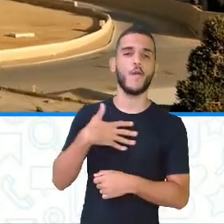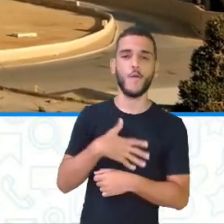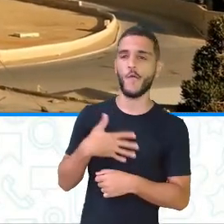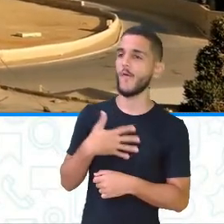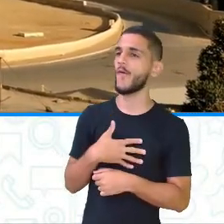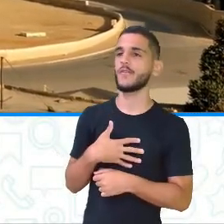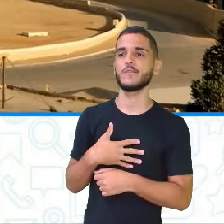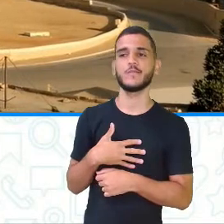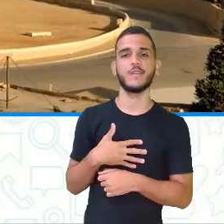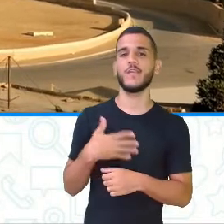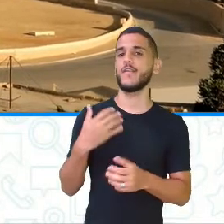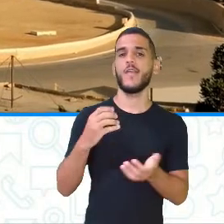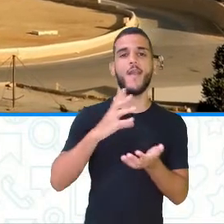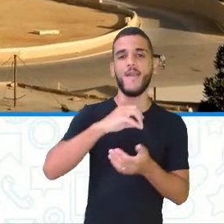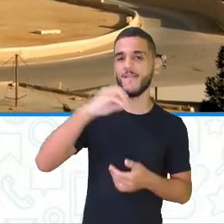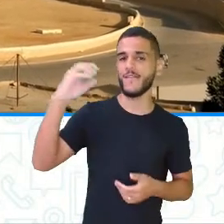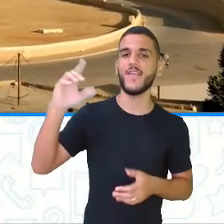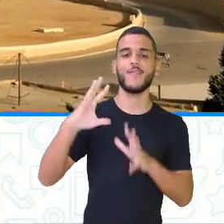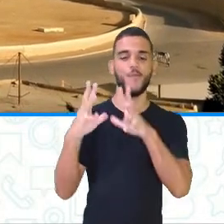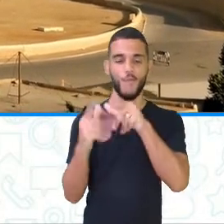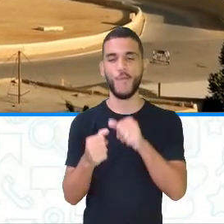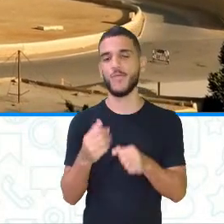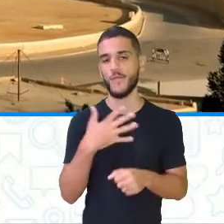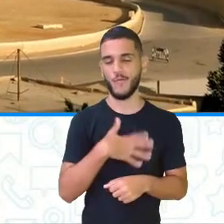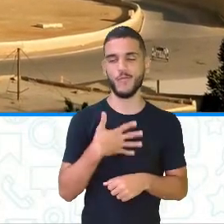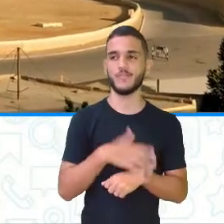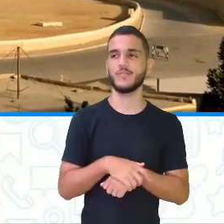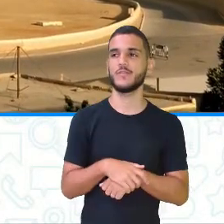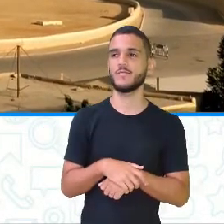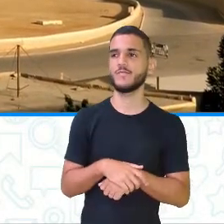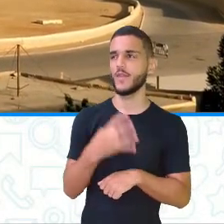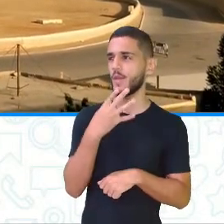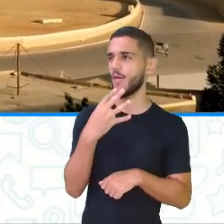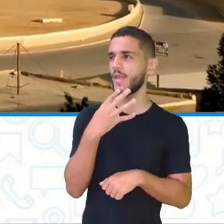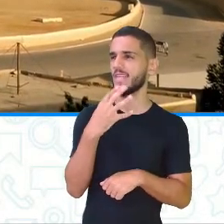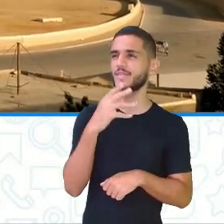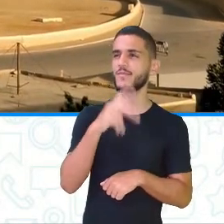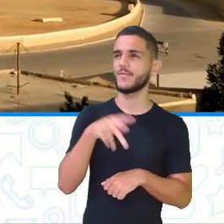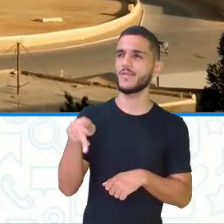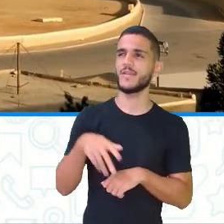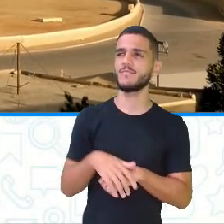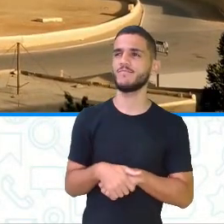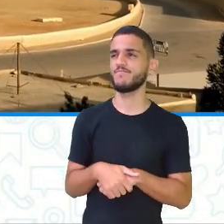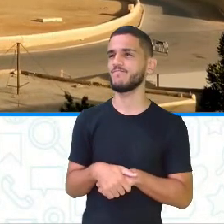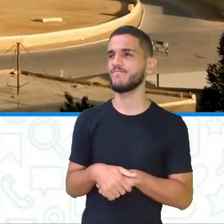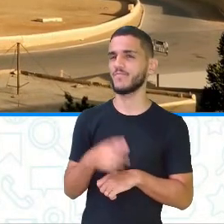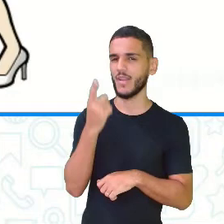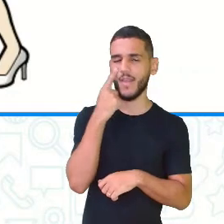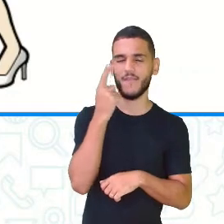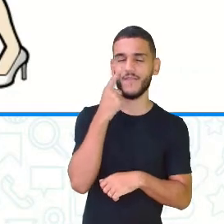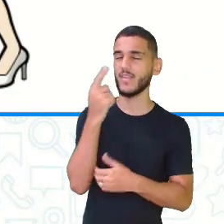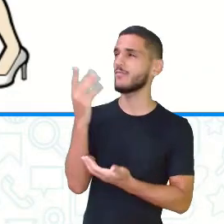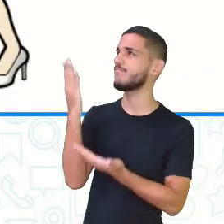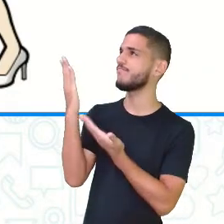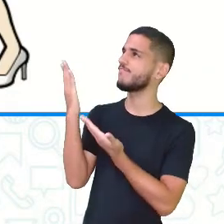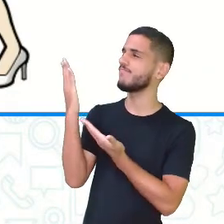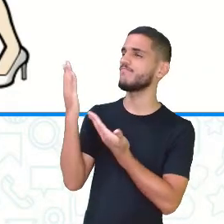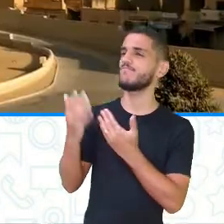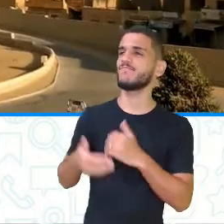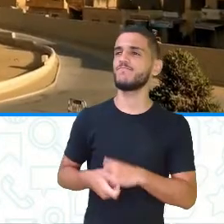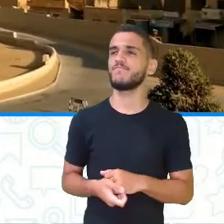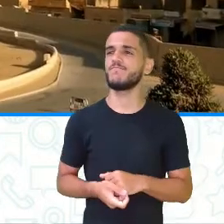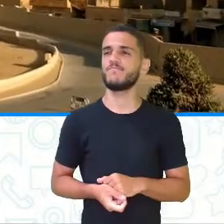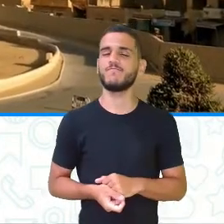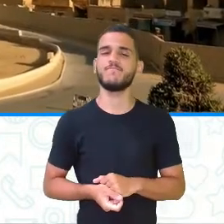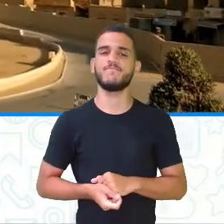né? Olha só, conhece essa imagem aqui, professora Kedma? Já viu? Deixa eu botar aqui o